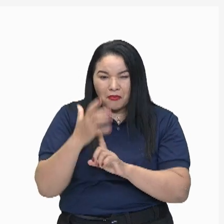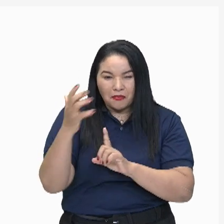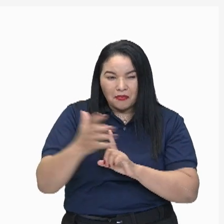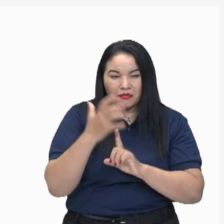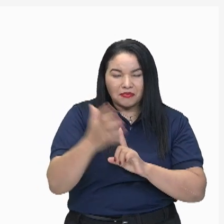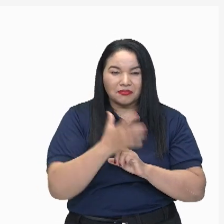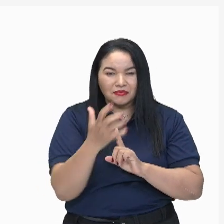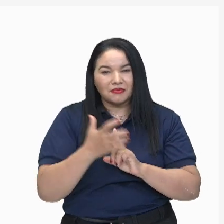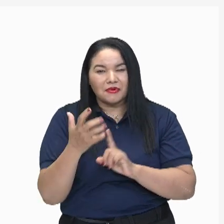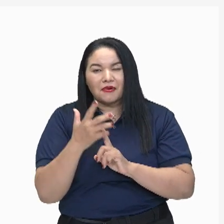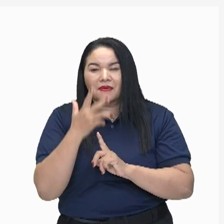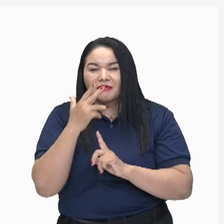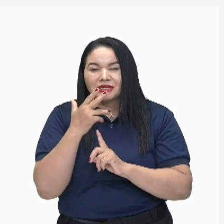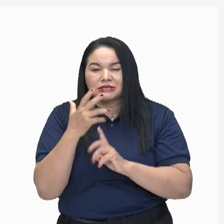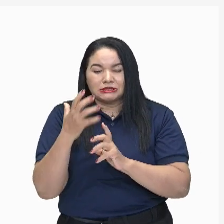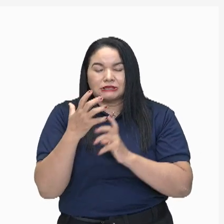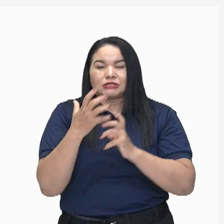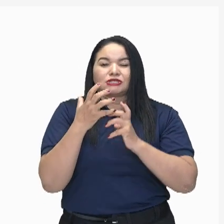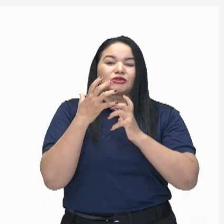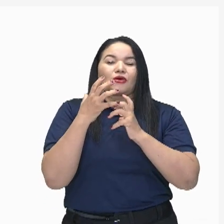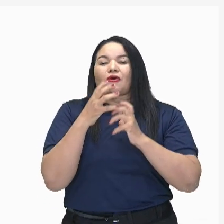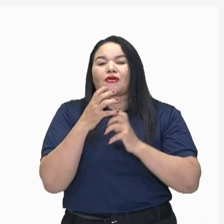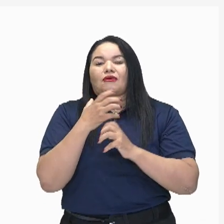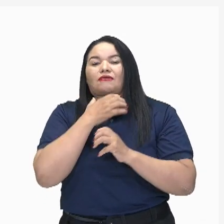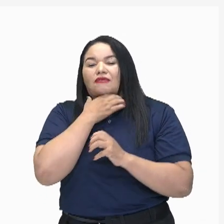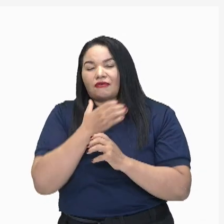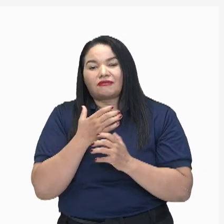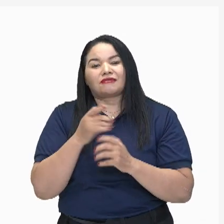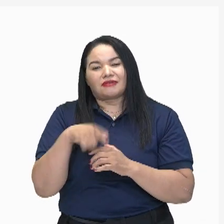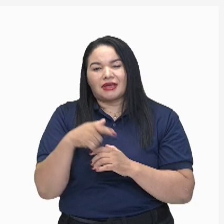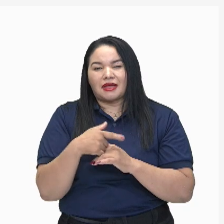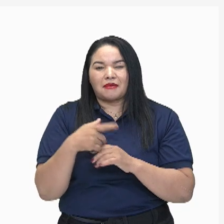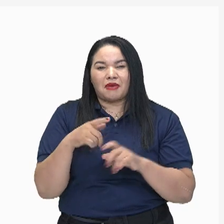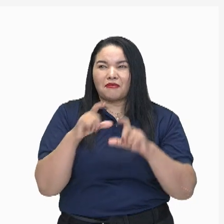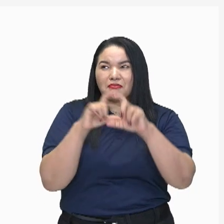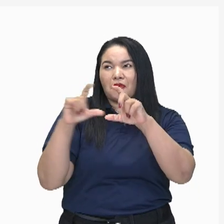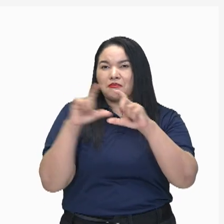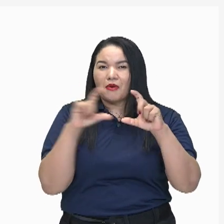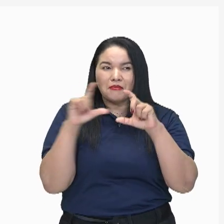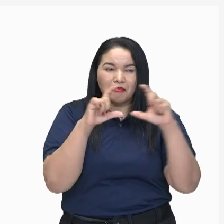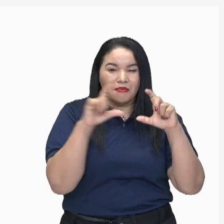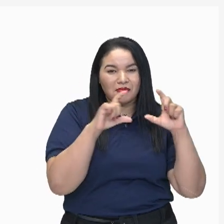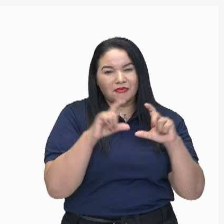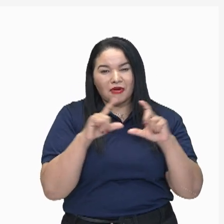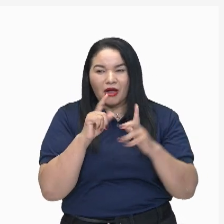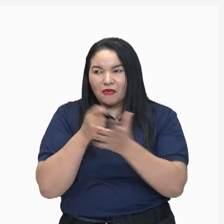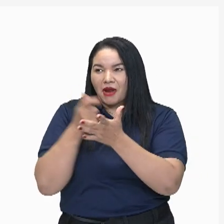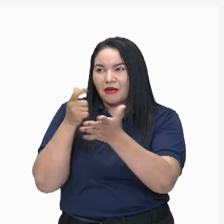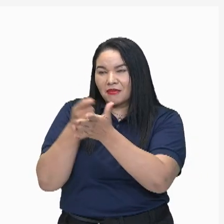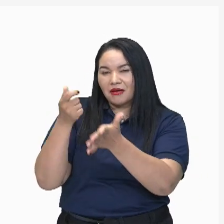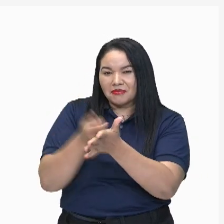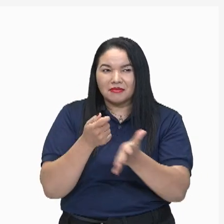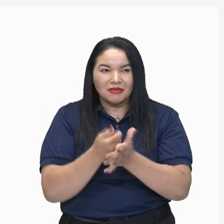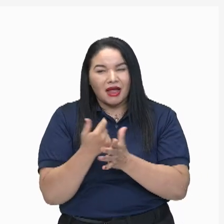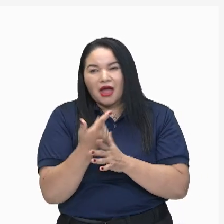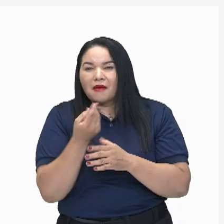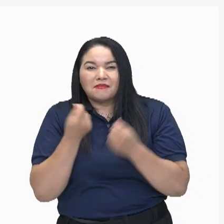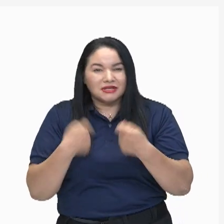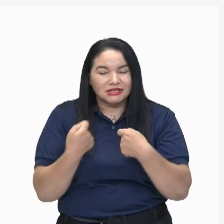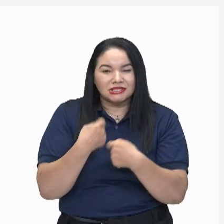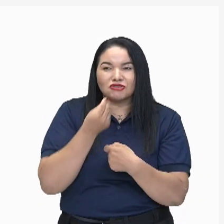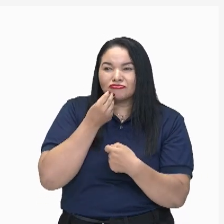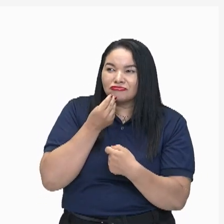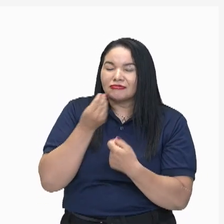deixa claustrofóbico. A gente olha vários outdoor das coisas. Você precisa comprar aquilo, você precisa experimentar isso.